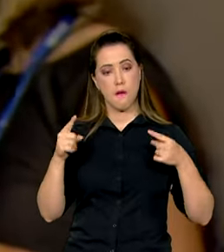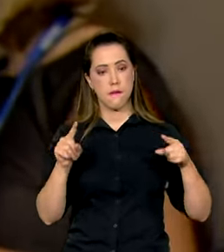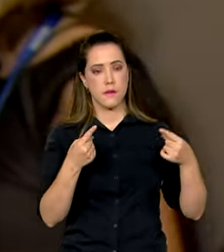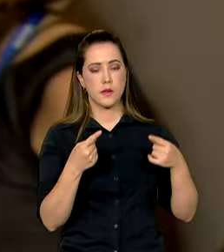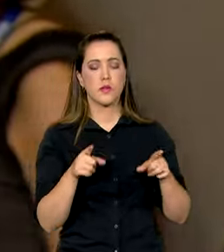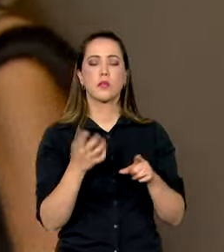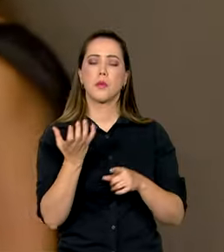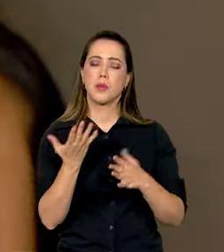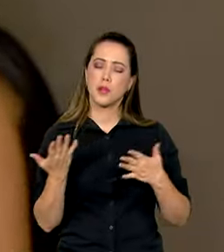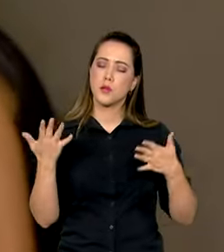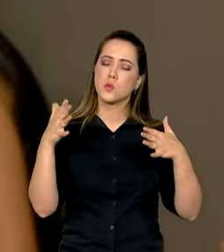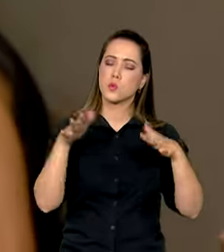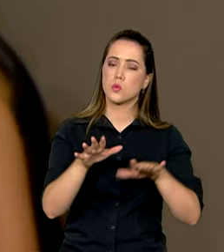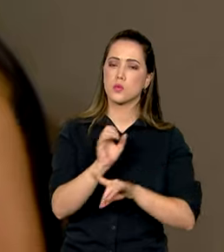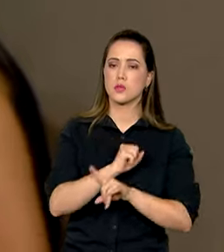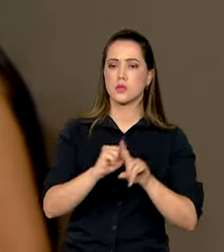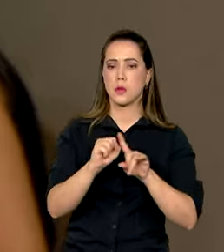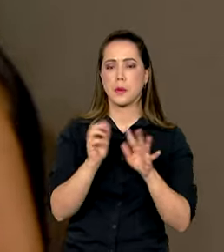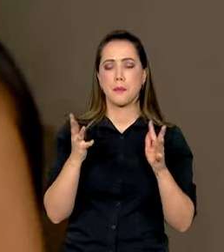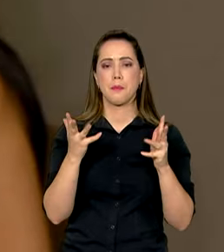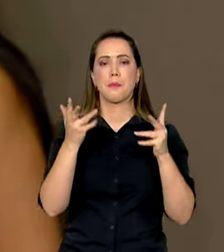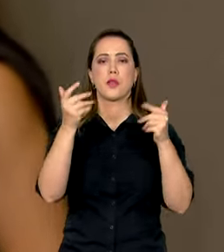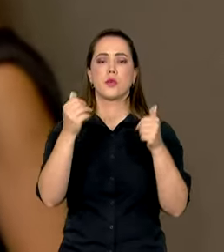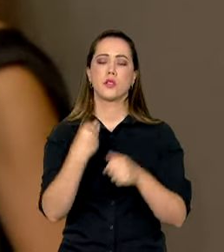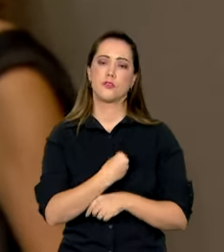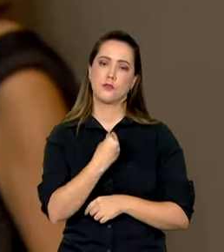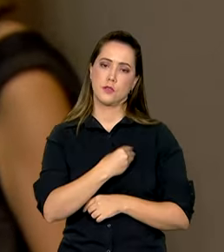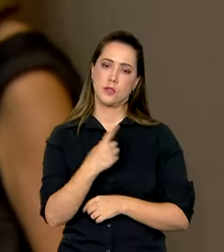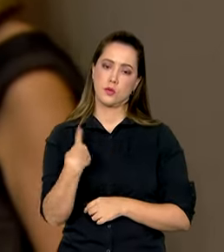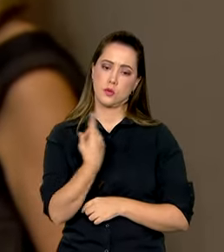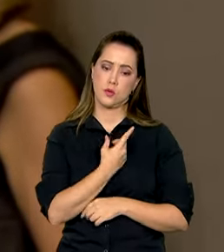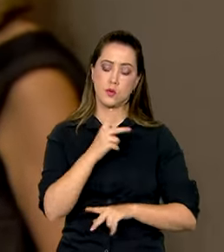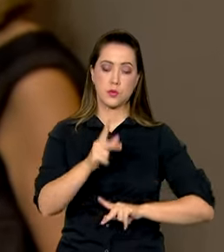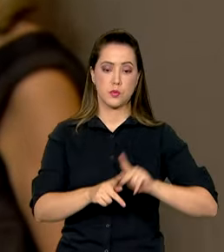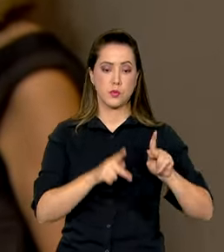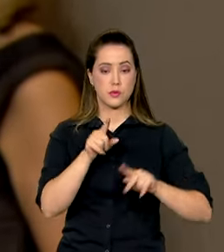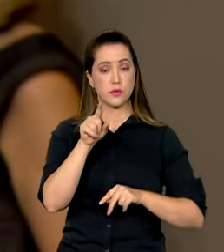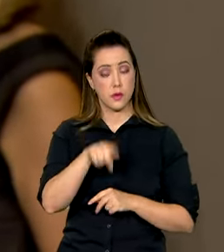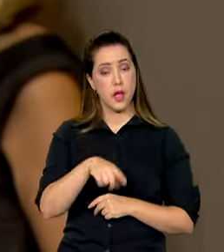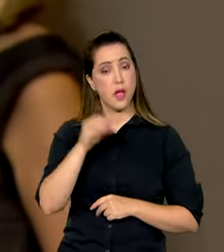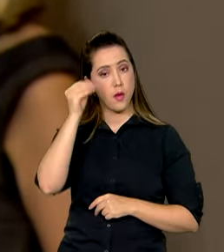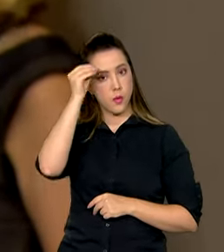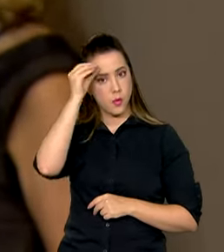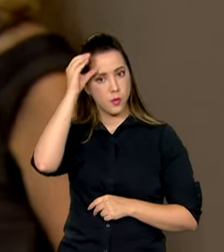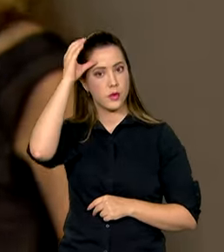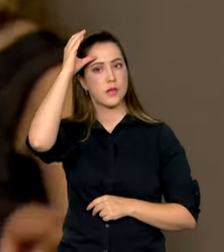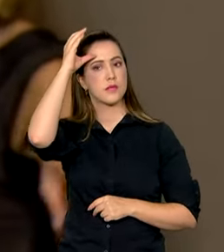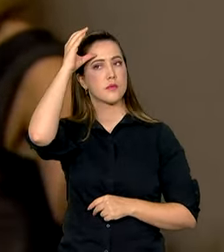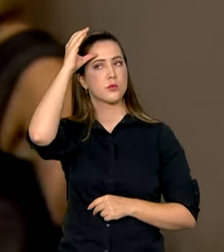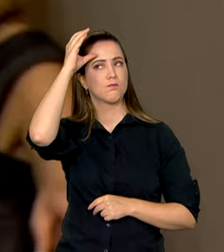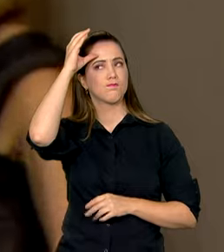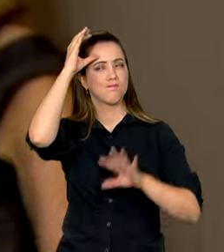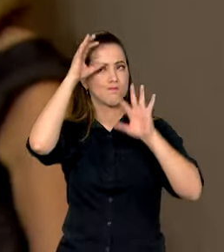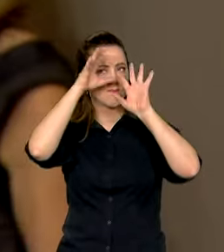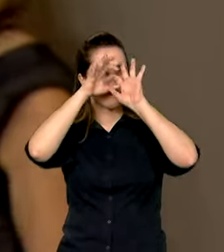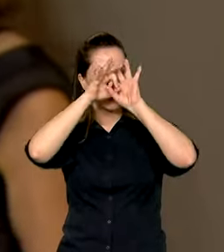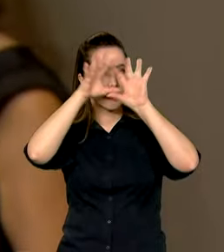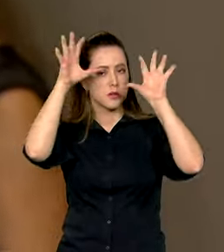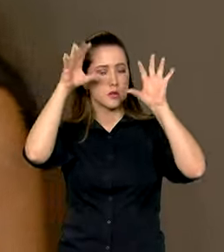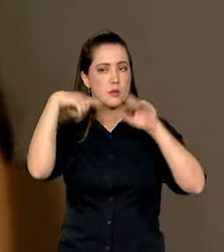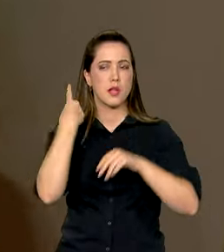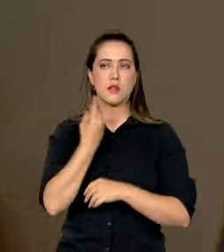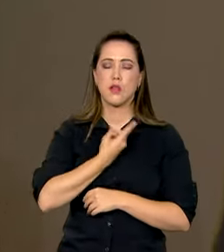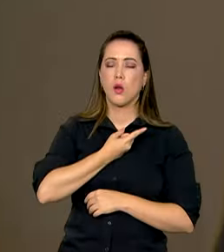inclusão social e de melhoria da qualidade de vida do nosso povo. É o conhecimento que nos liberta. Quanto mais